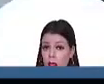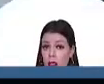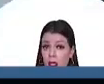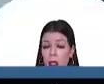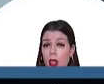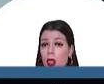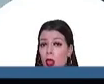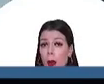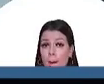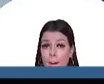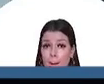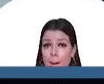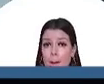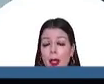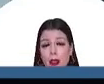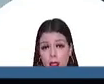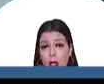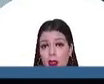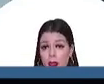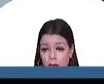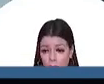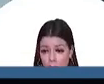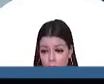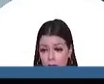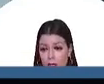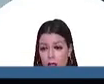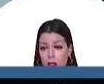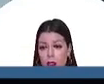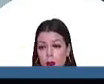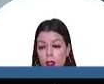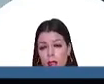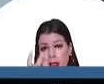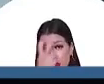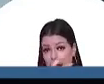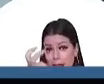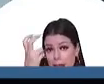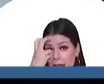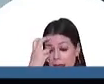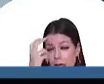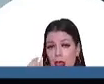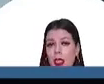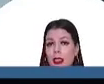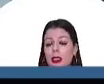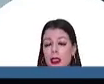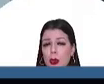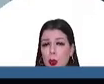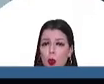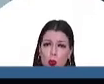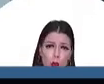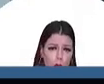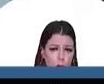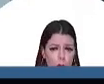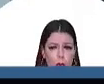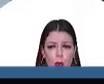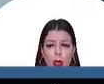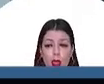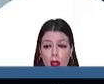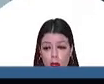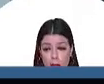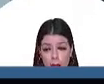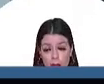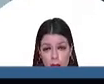nós temos que usar a tecnologia e a inteligência, os recursos que tem, à disposição de um determinado